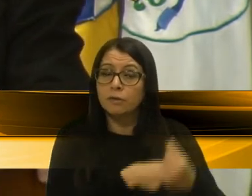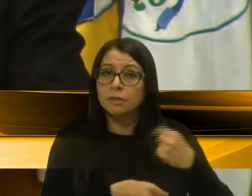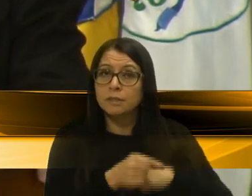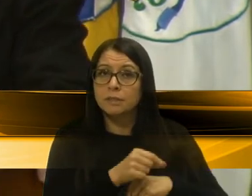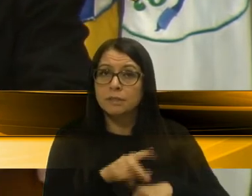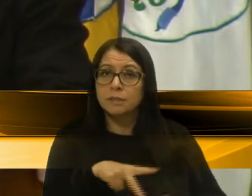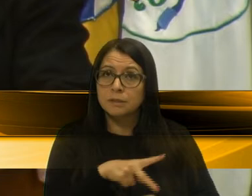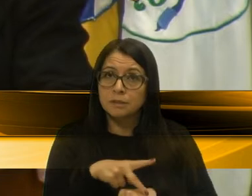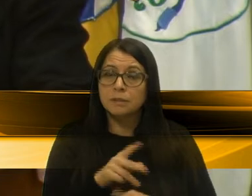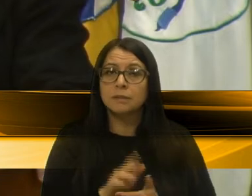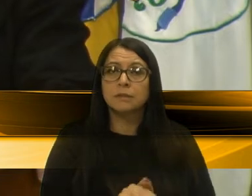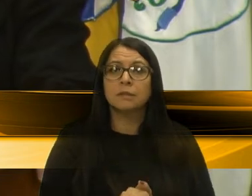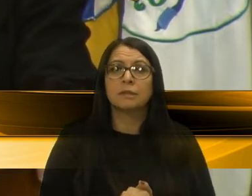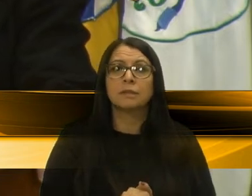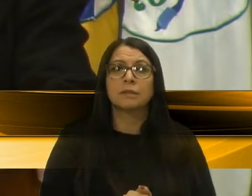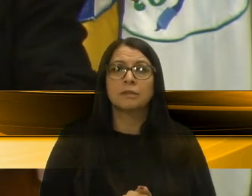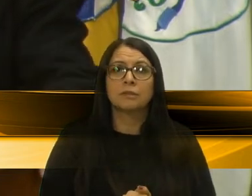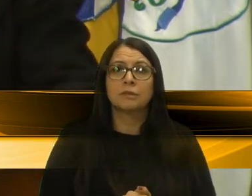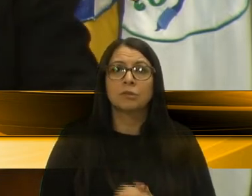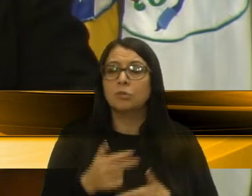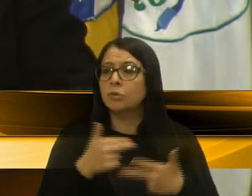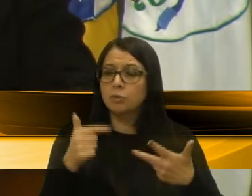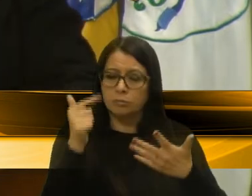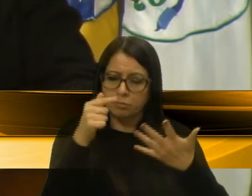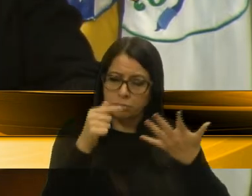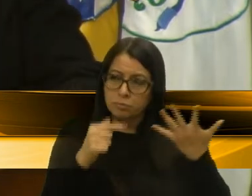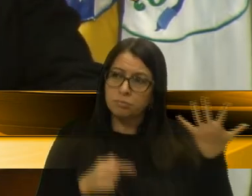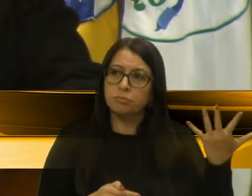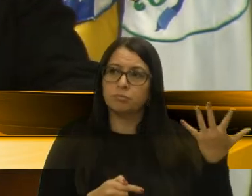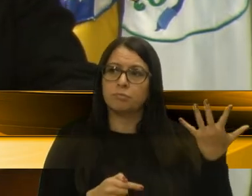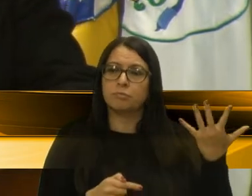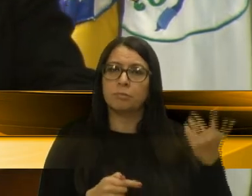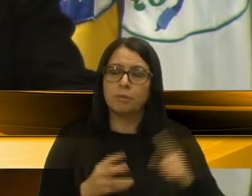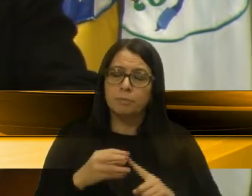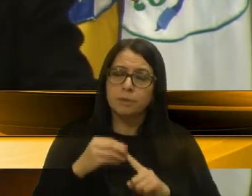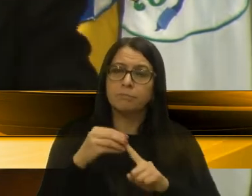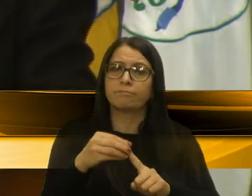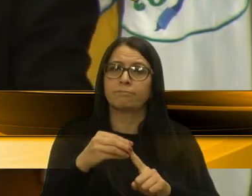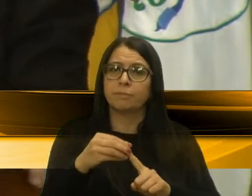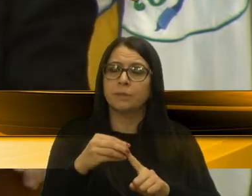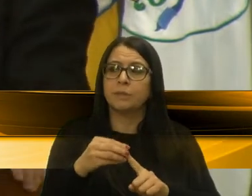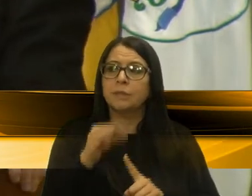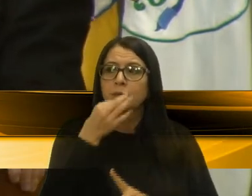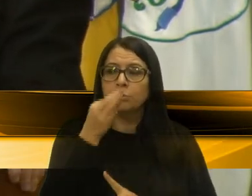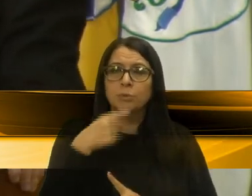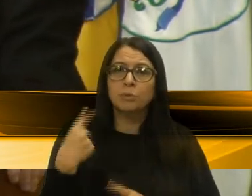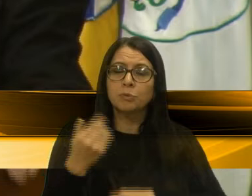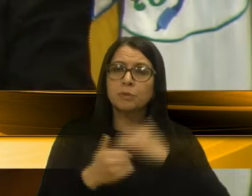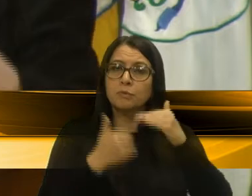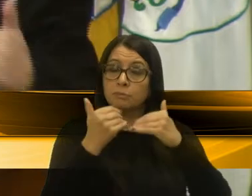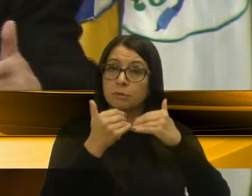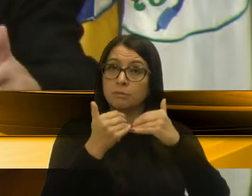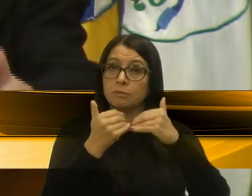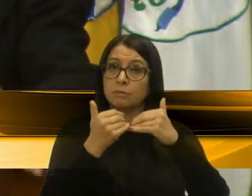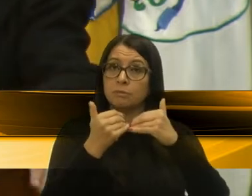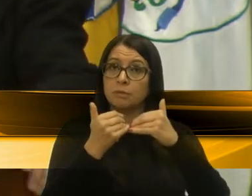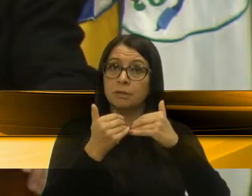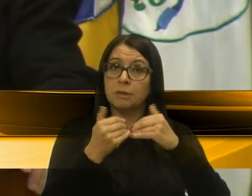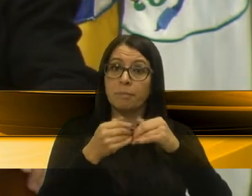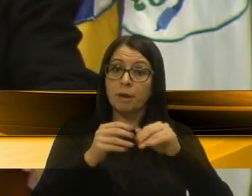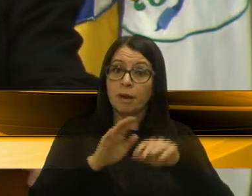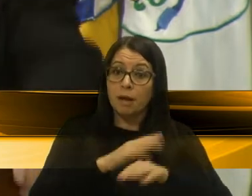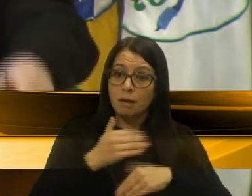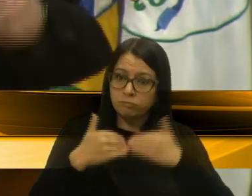no nosso país, e outras tantas questões fundamentais do ponto de vista do desenvolvimento, para destravar